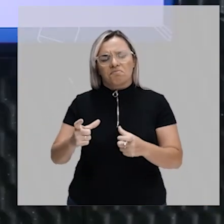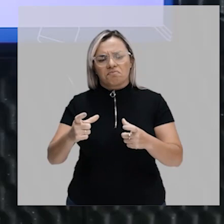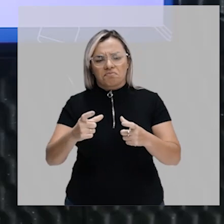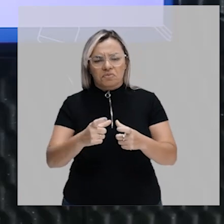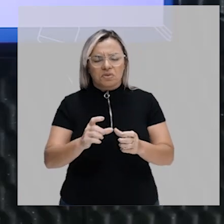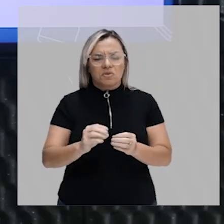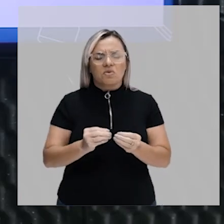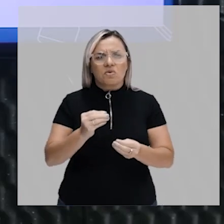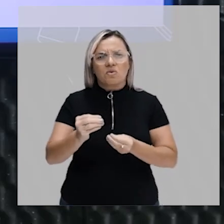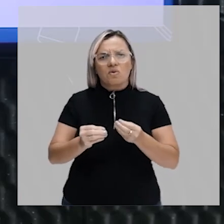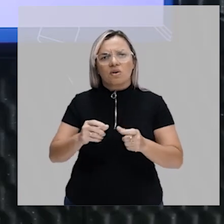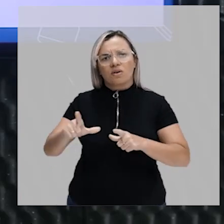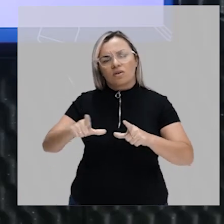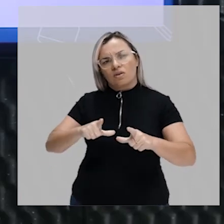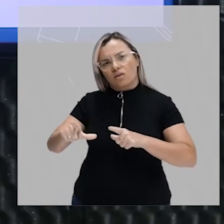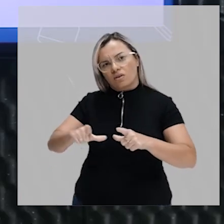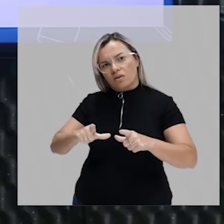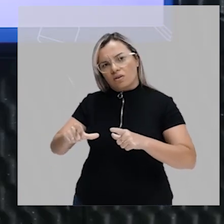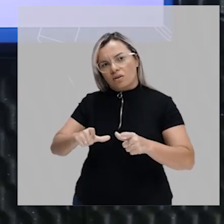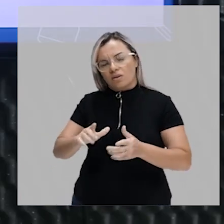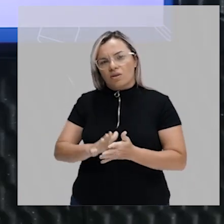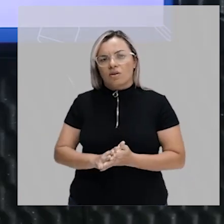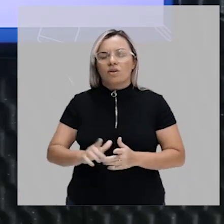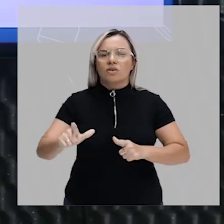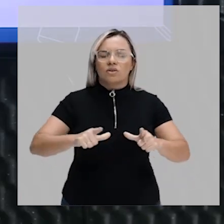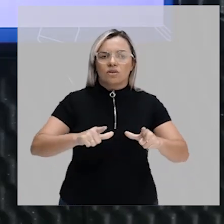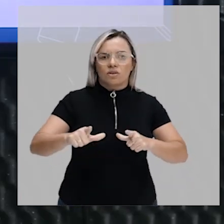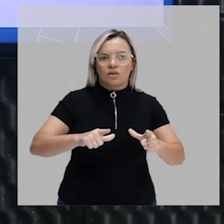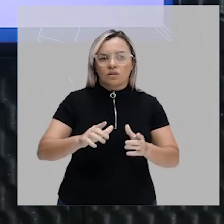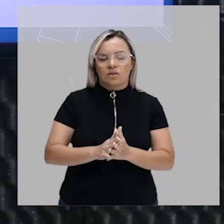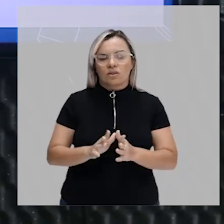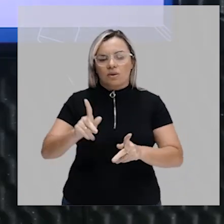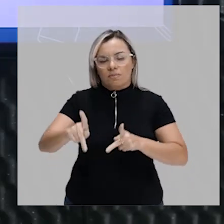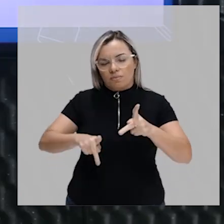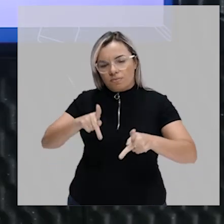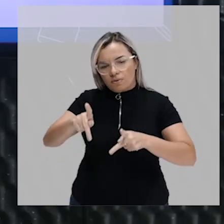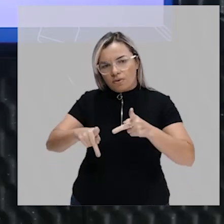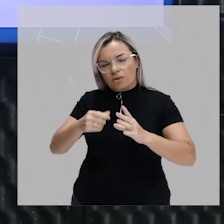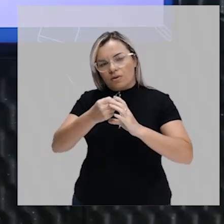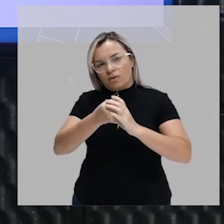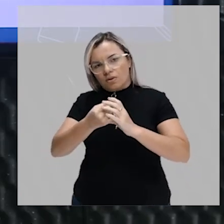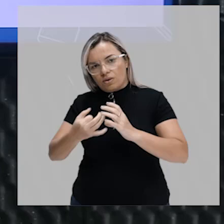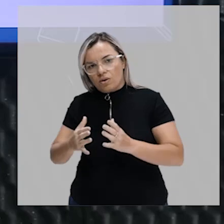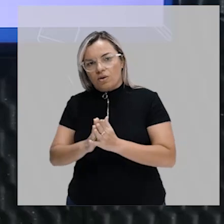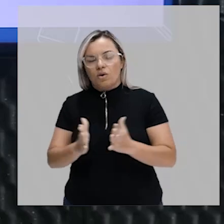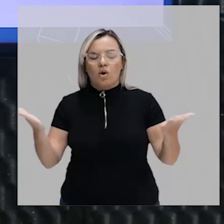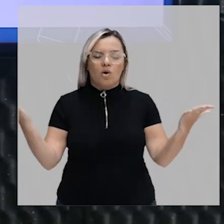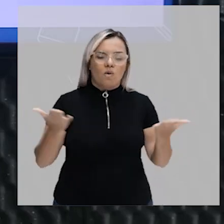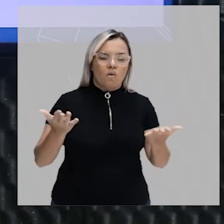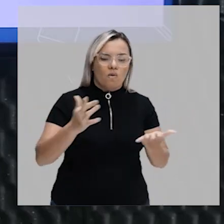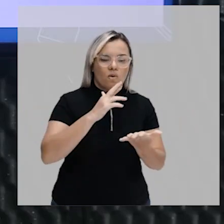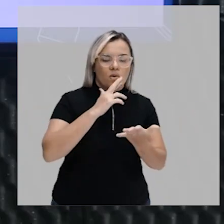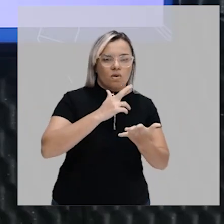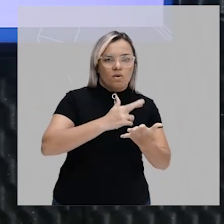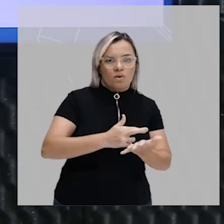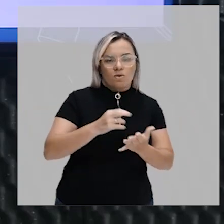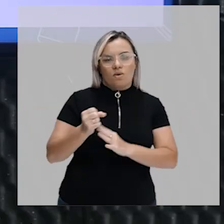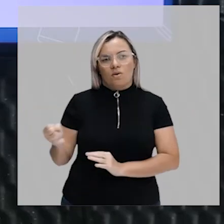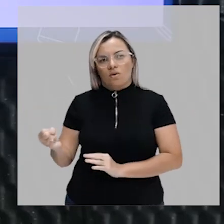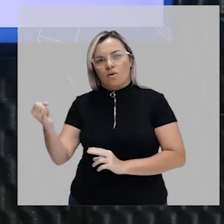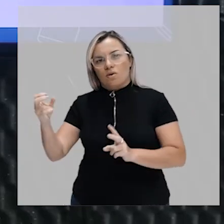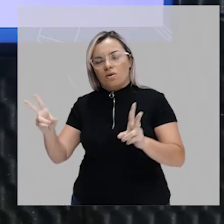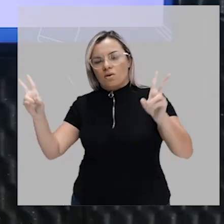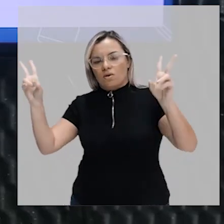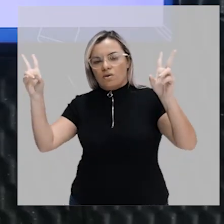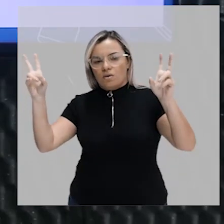as atividades de maior destaque, questões populacionais, e hoje nós vamos começar a responder algumas questões muito importantes sobre essa